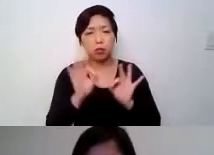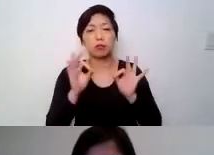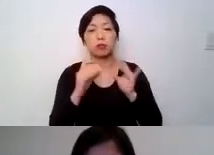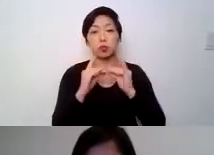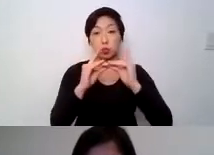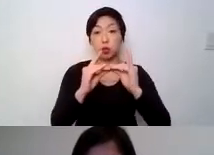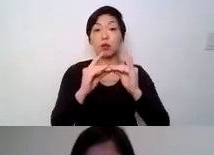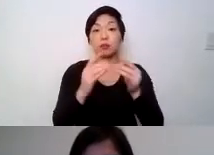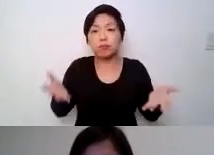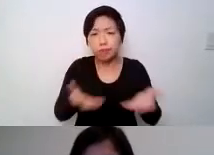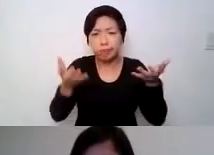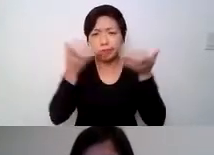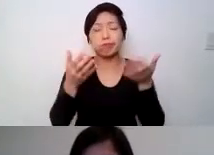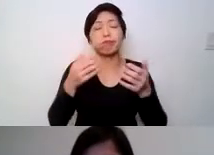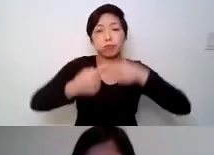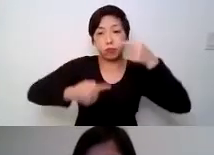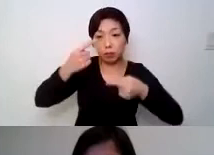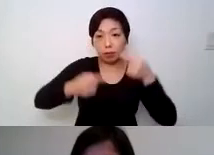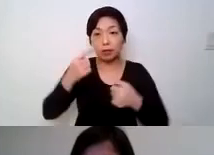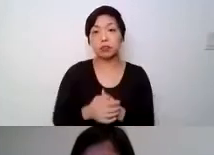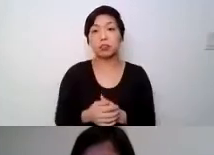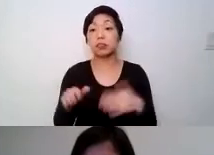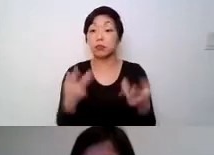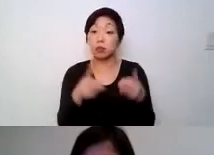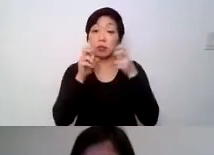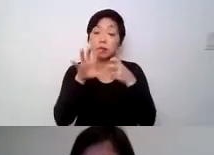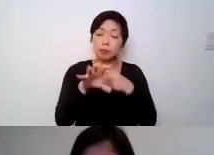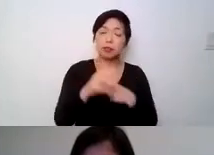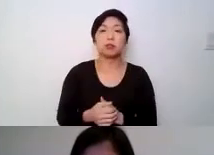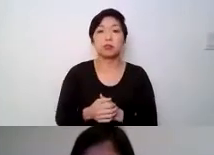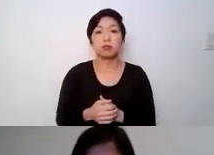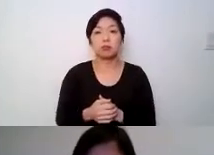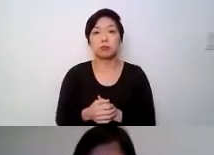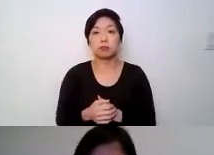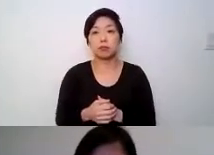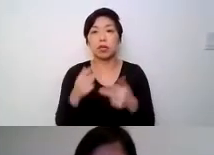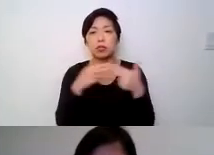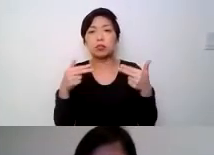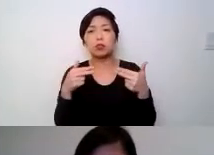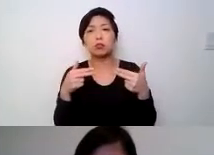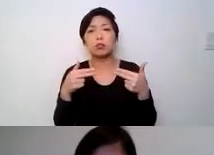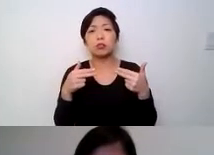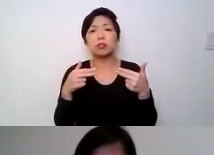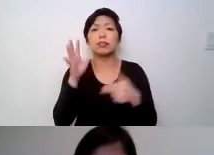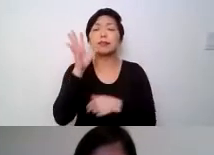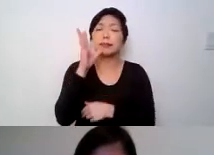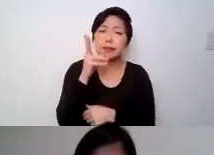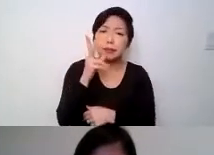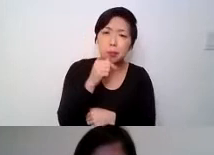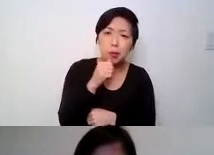esse debate então a gente vê isso assim essa essa essa alçada tardia que ela teve